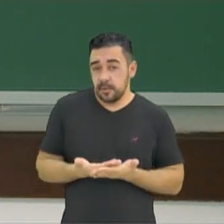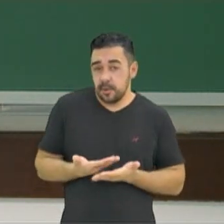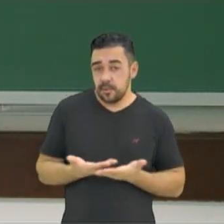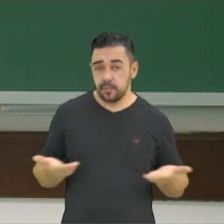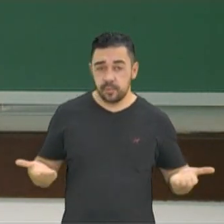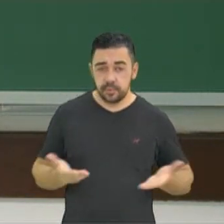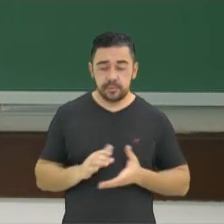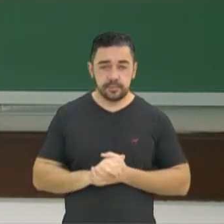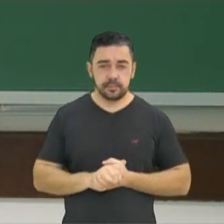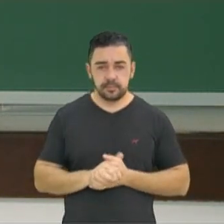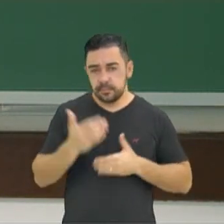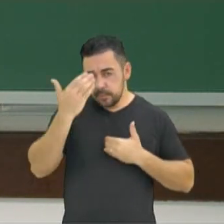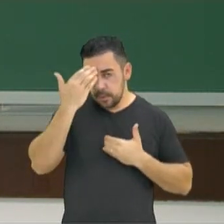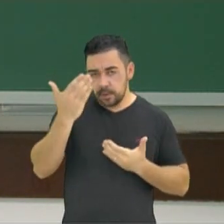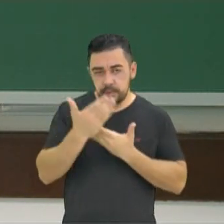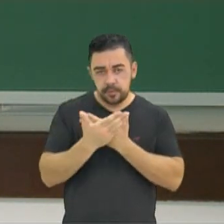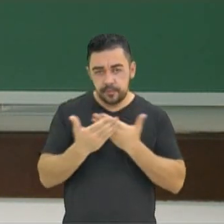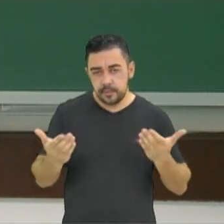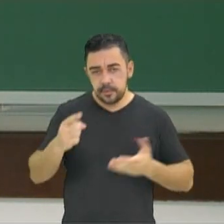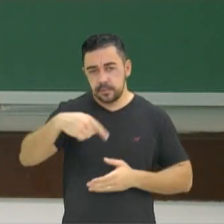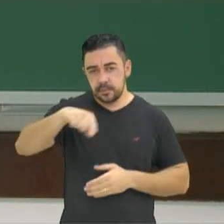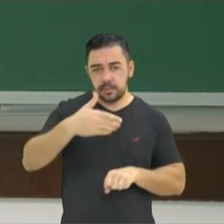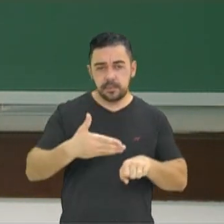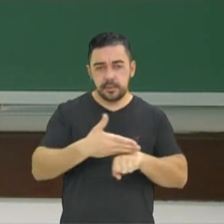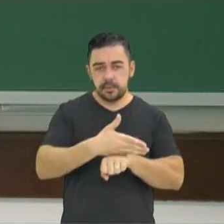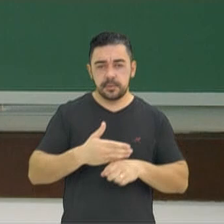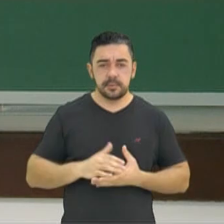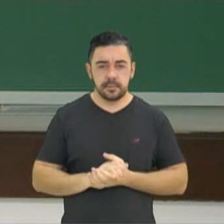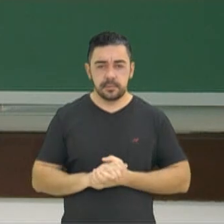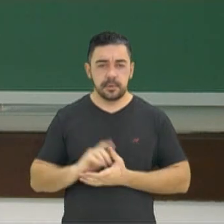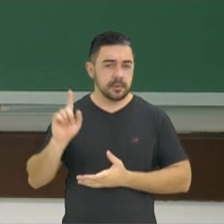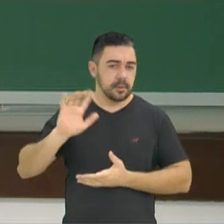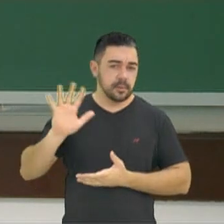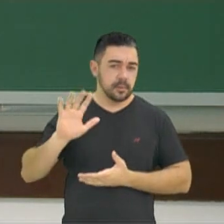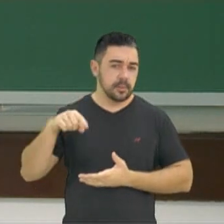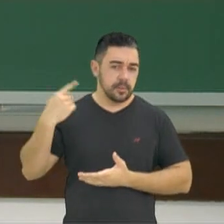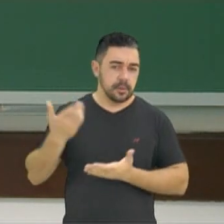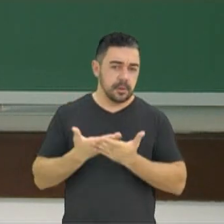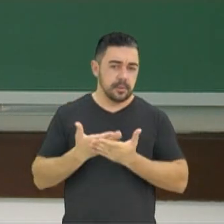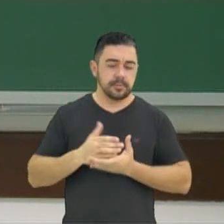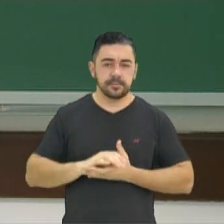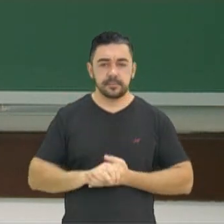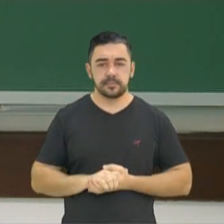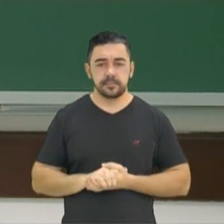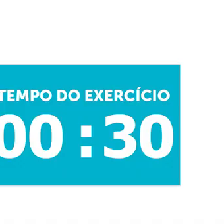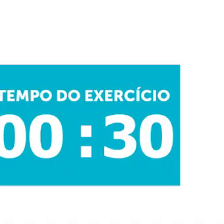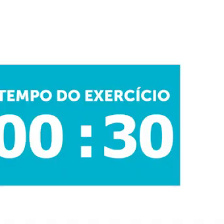de hoje. Muchas gracias por sua participação e hasta la próxima classe.